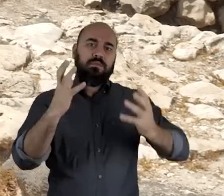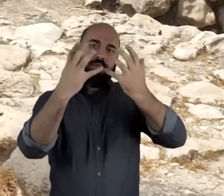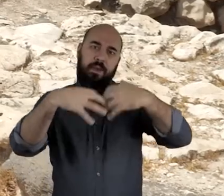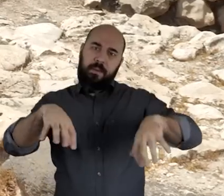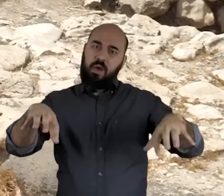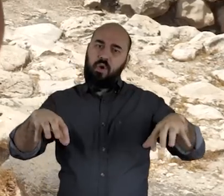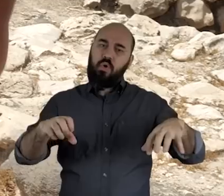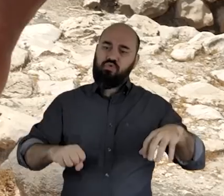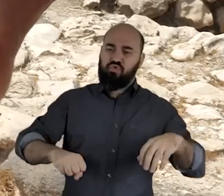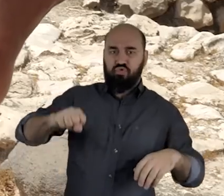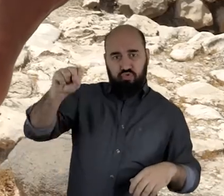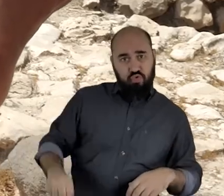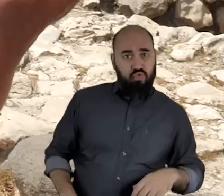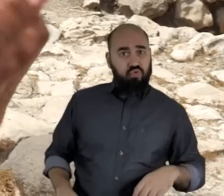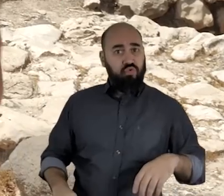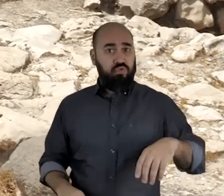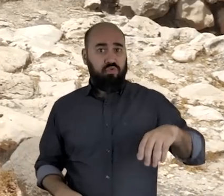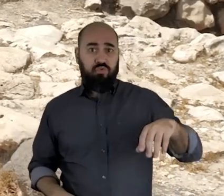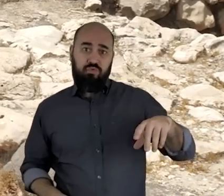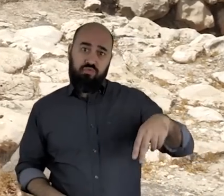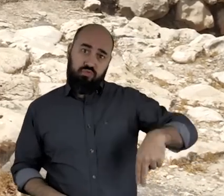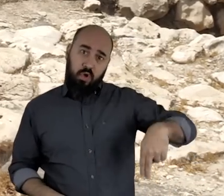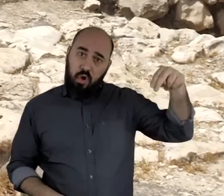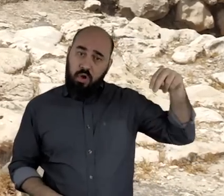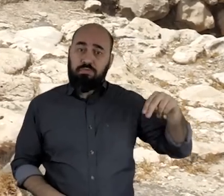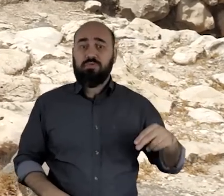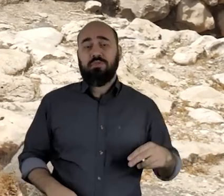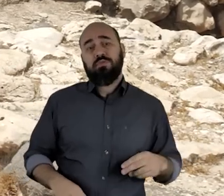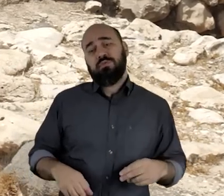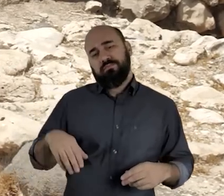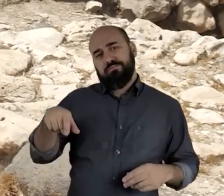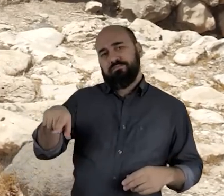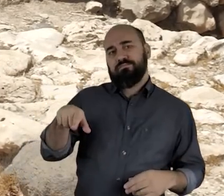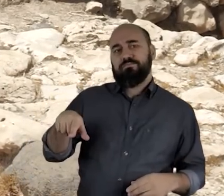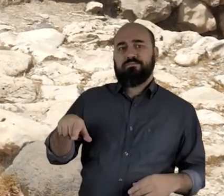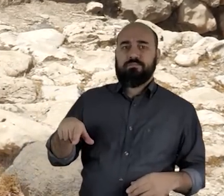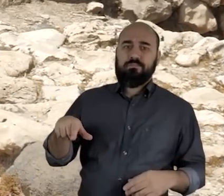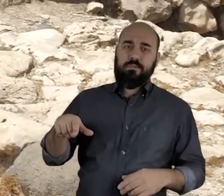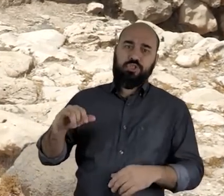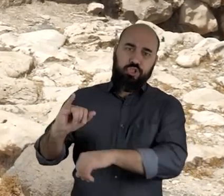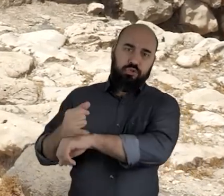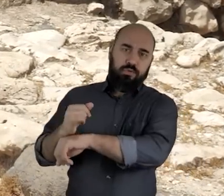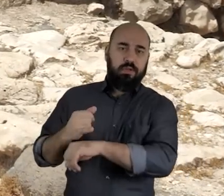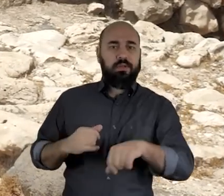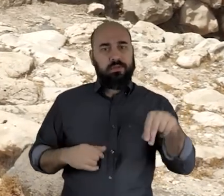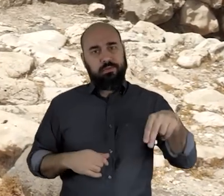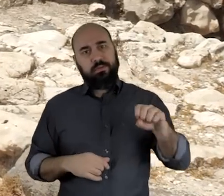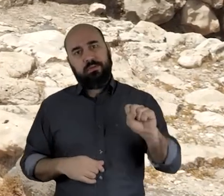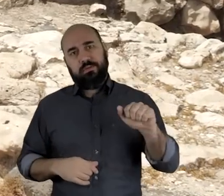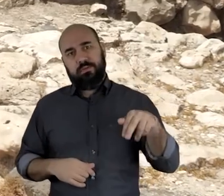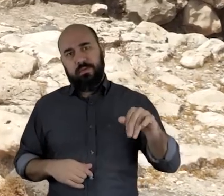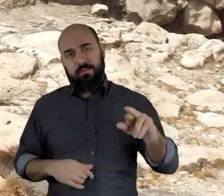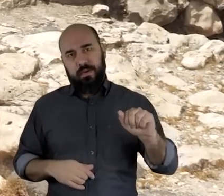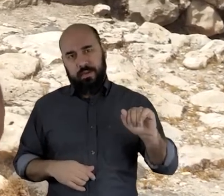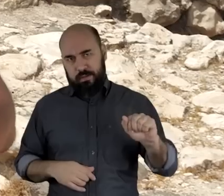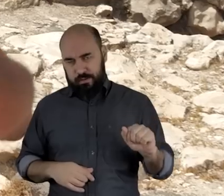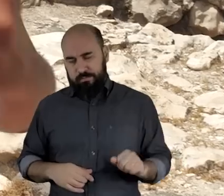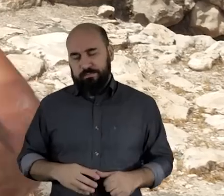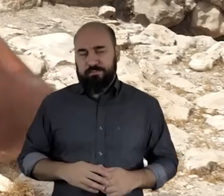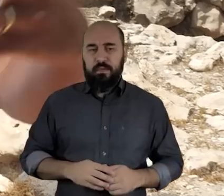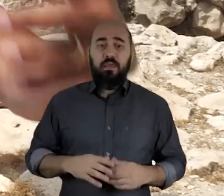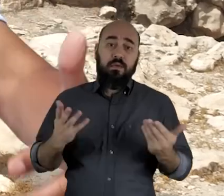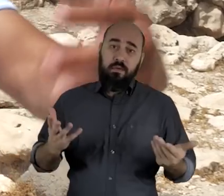Judá ao sul. Israel, capital Samaria, Judá, capital Jerusalém. Mas o que me interessa desse texto é que Hatzor está